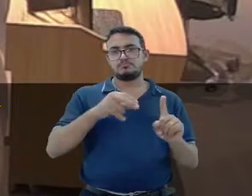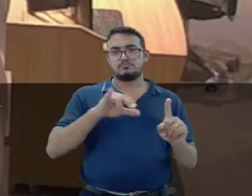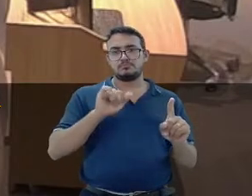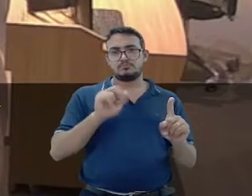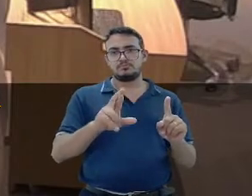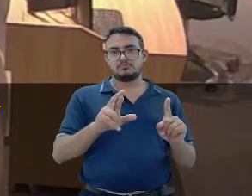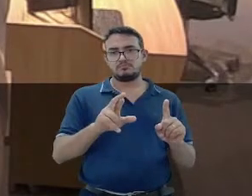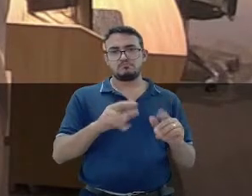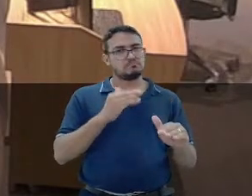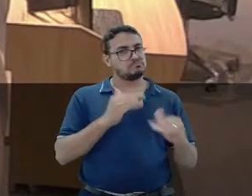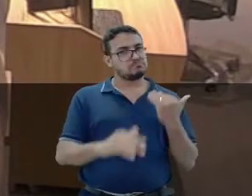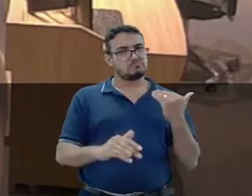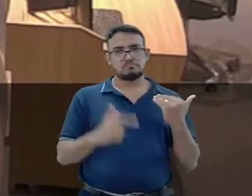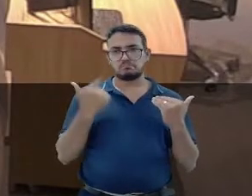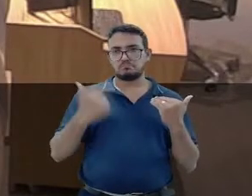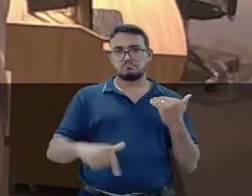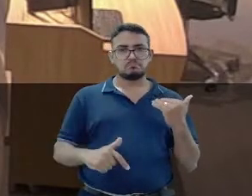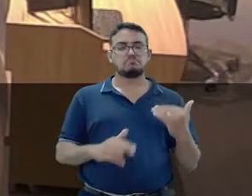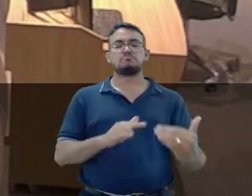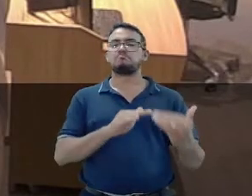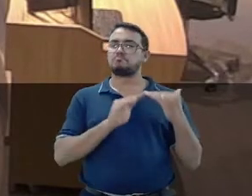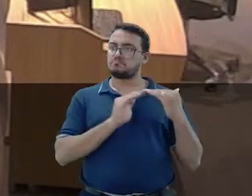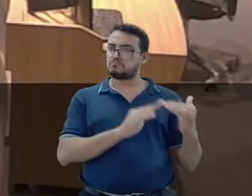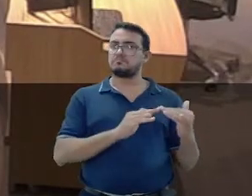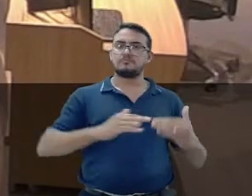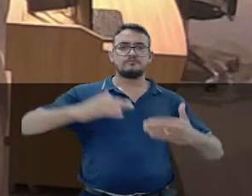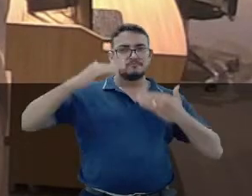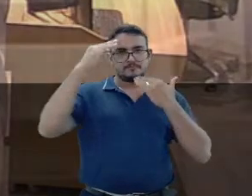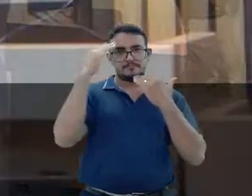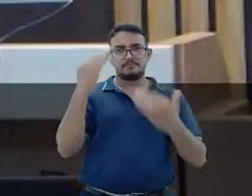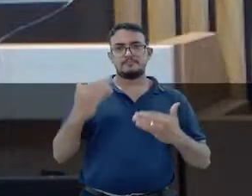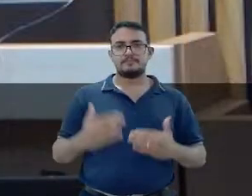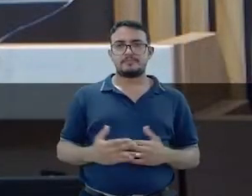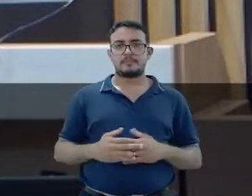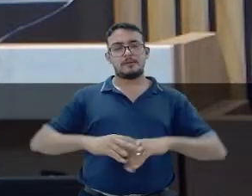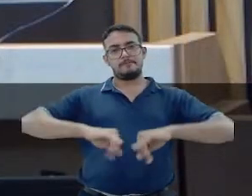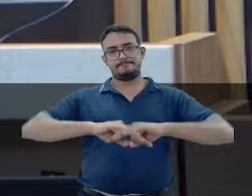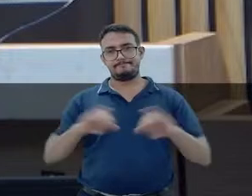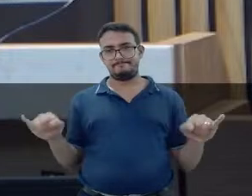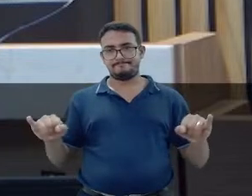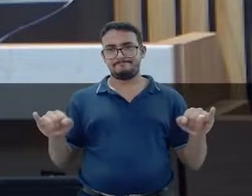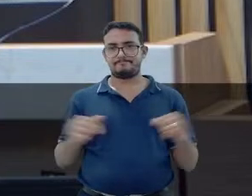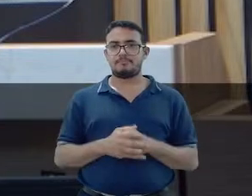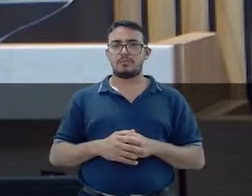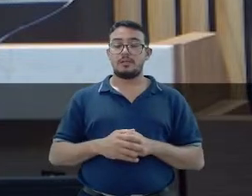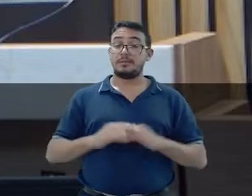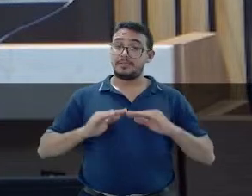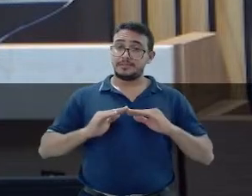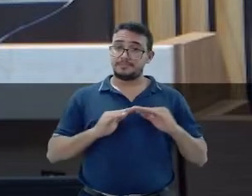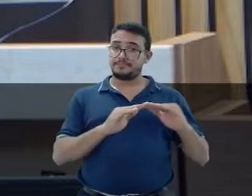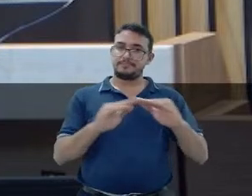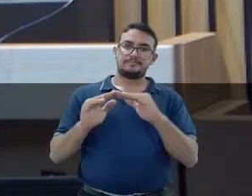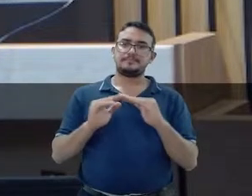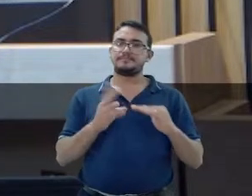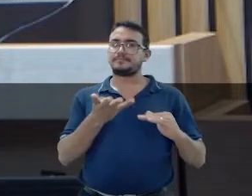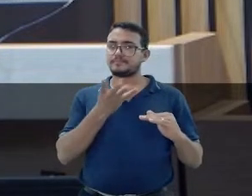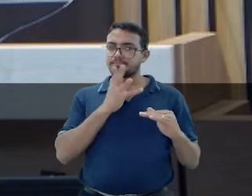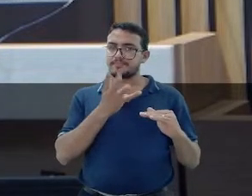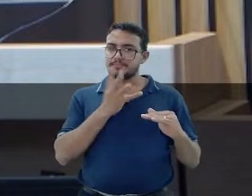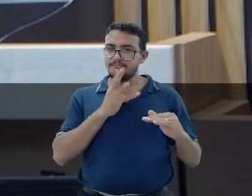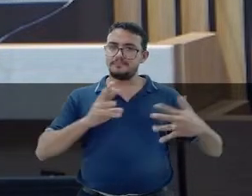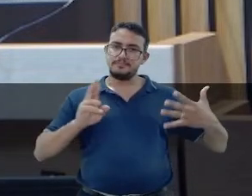sentido, sem divergência. Obrigado, desembargador Nicanor. Então, como proclamação, é por unanimidade conhecido o recurso